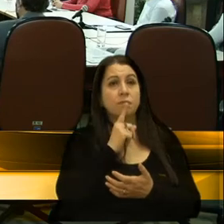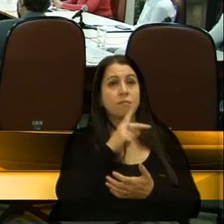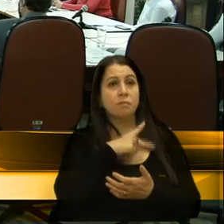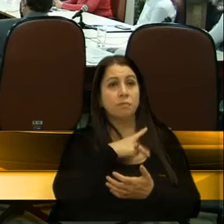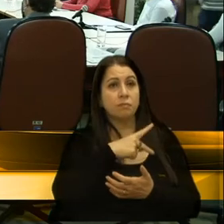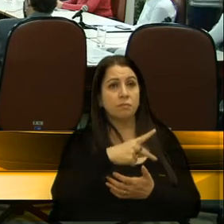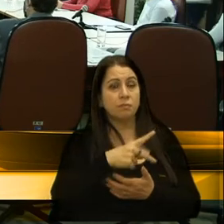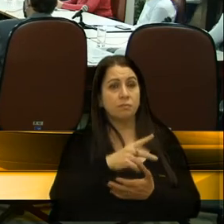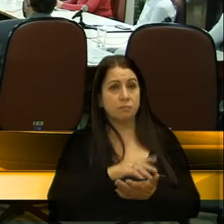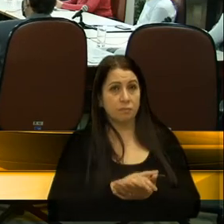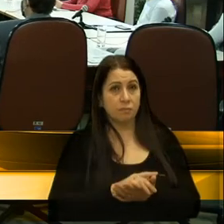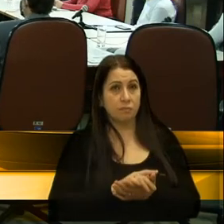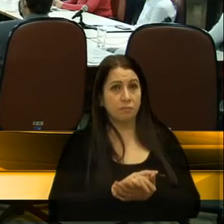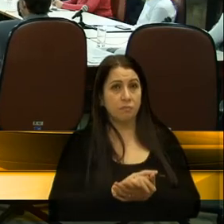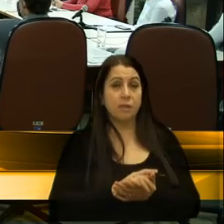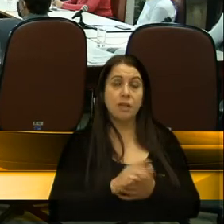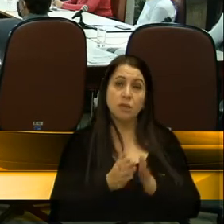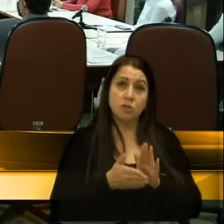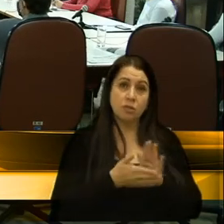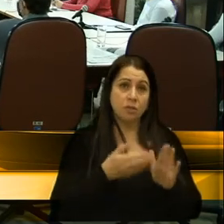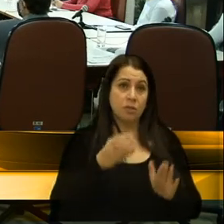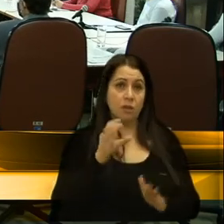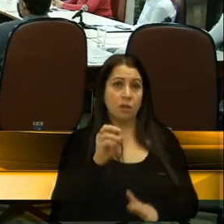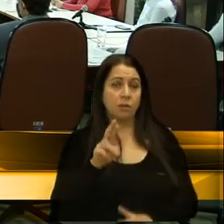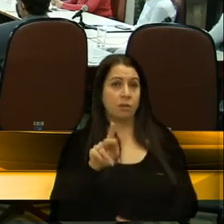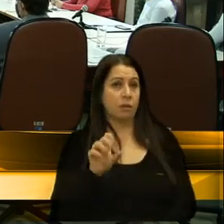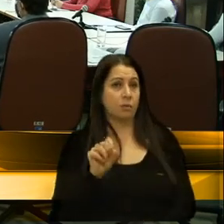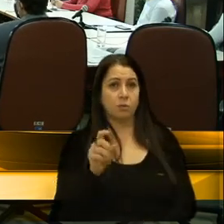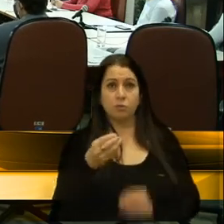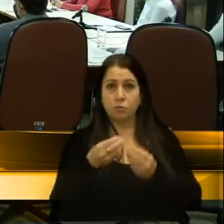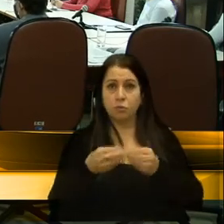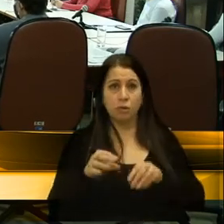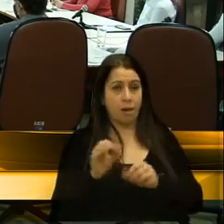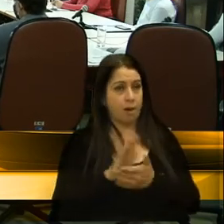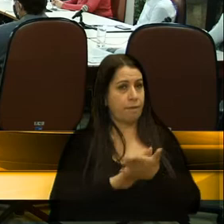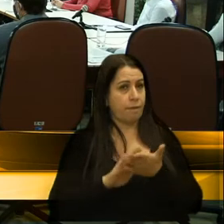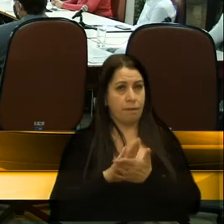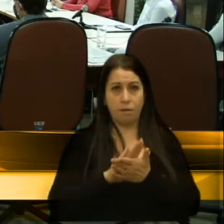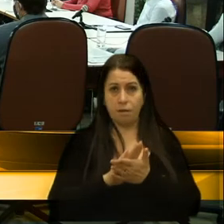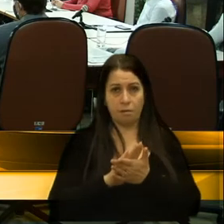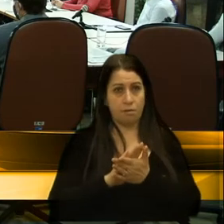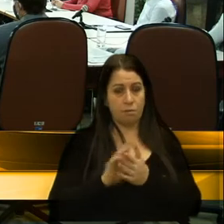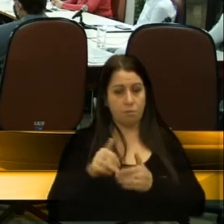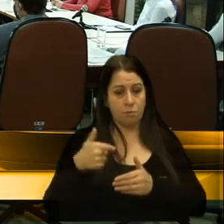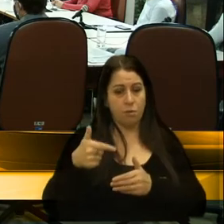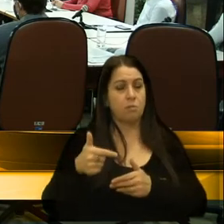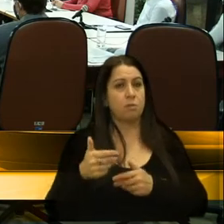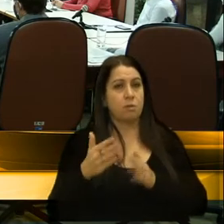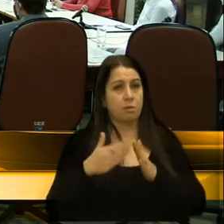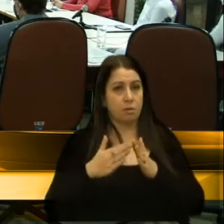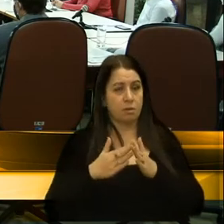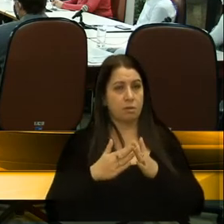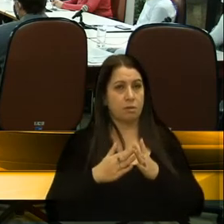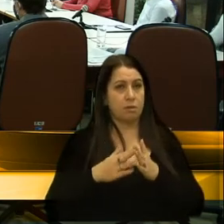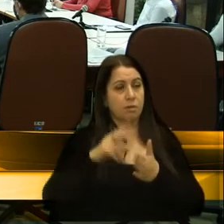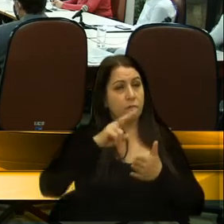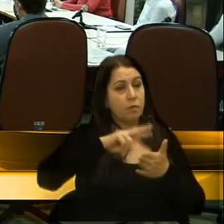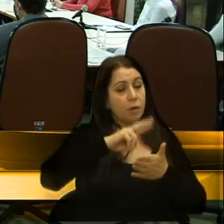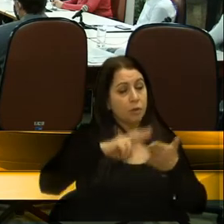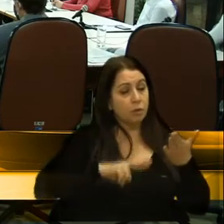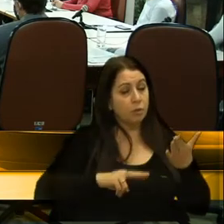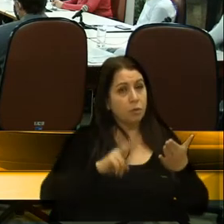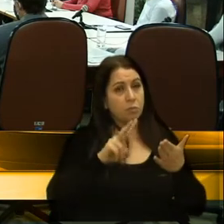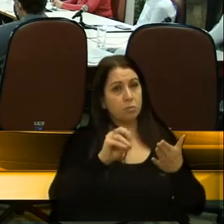Presidente, a extinção dos cargos não vai prejudicar em nada o andamento da casa. Eu trouxe aqui os relatórios de